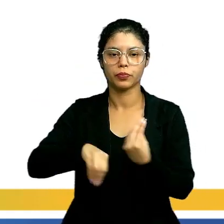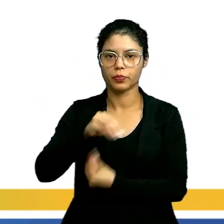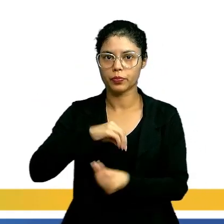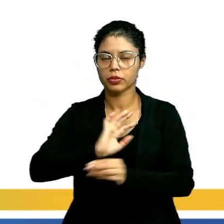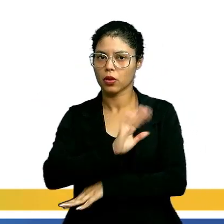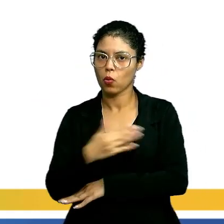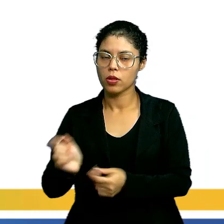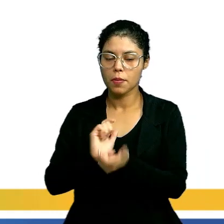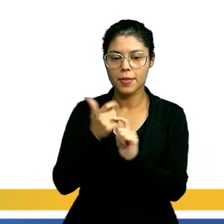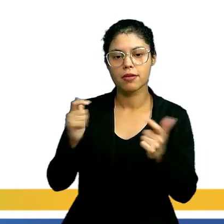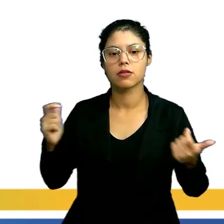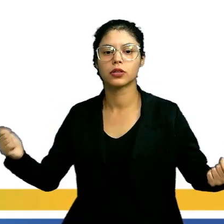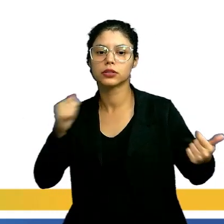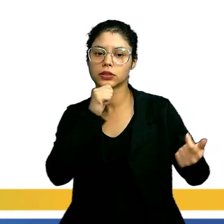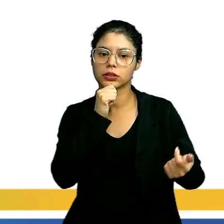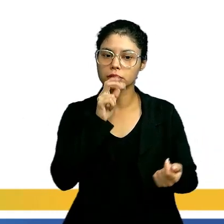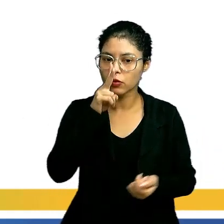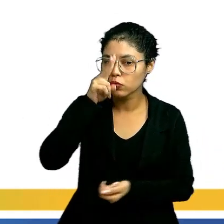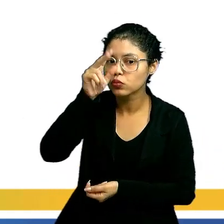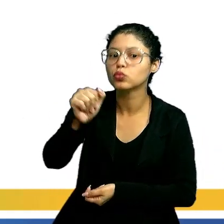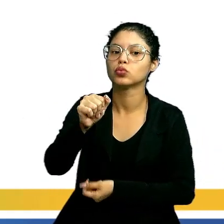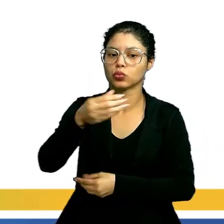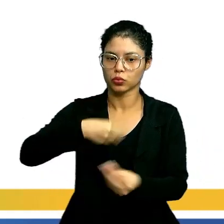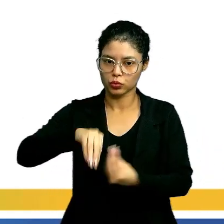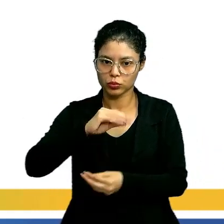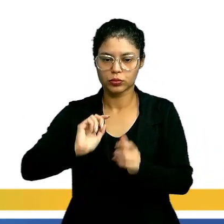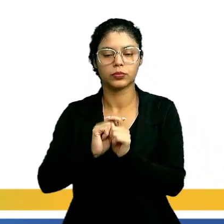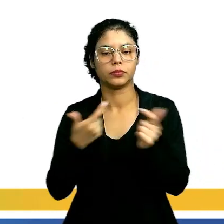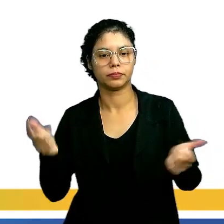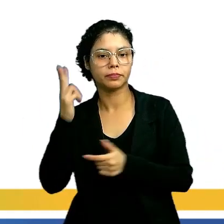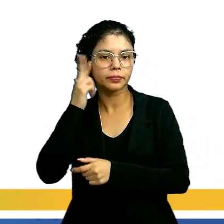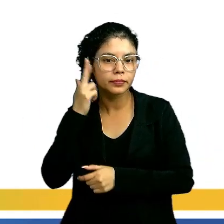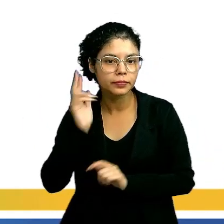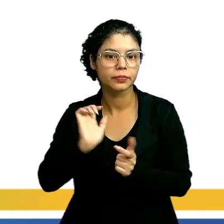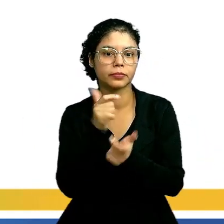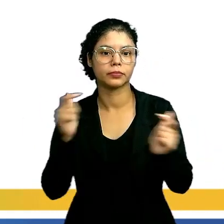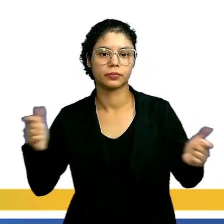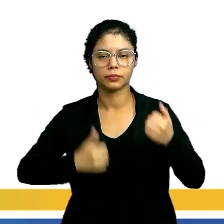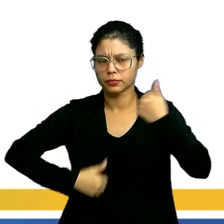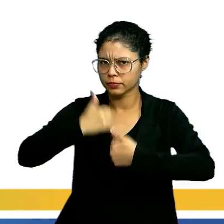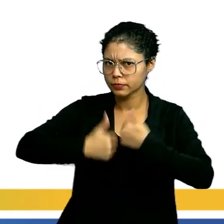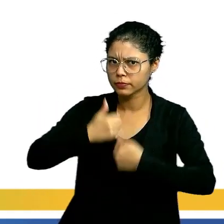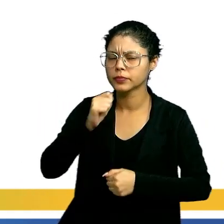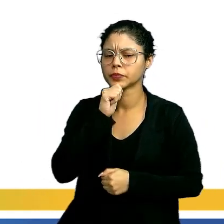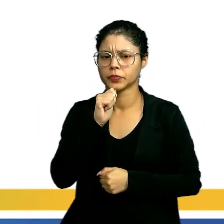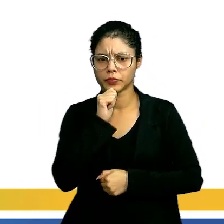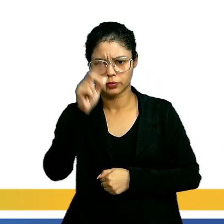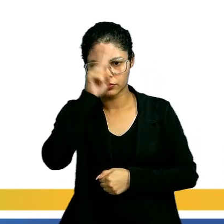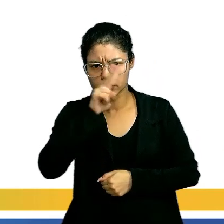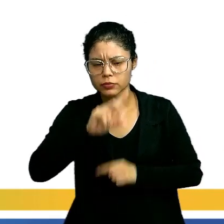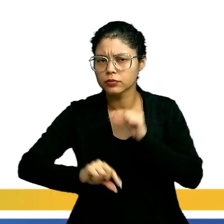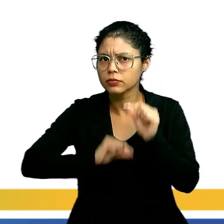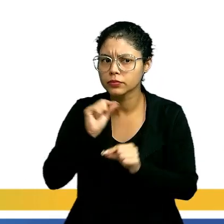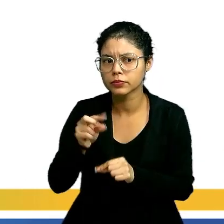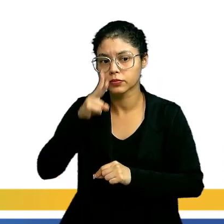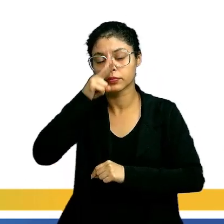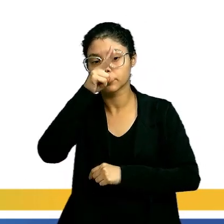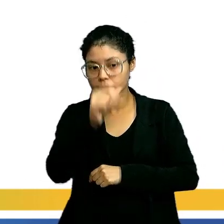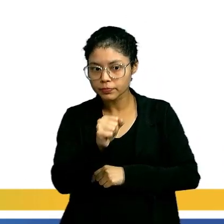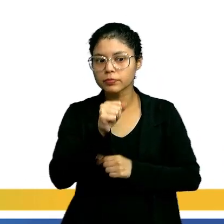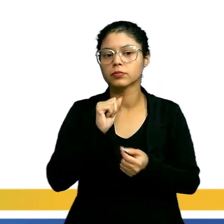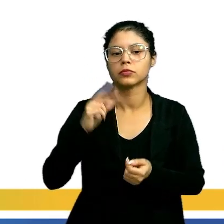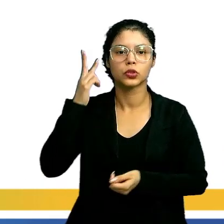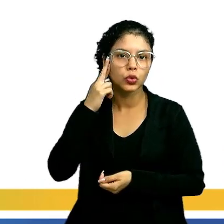seja, quanto maior a força de reação normal, maior é a intensidade da força de atrito. Vale relembrar que a força